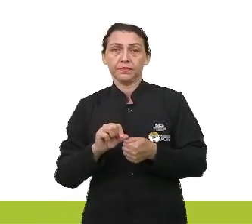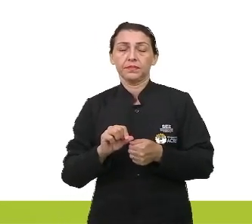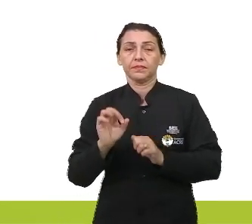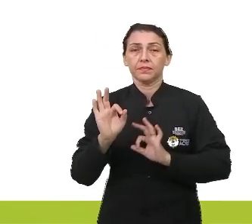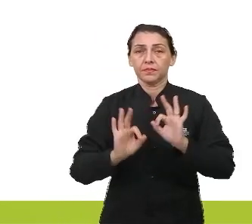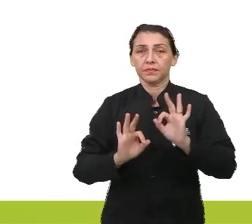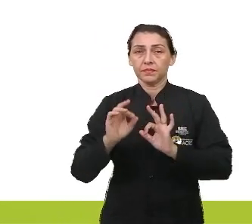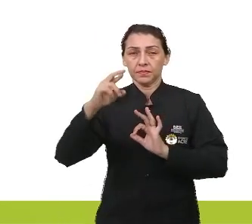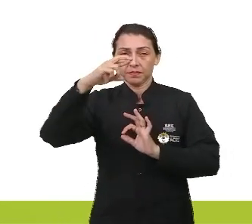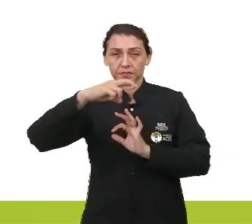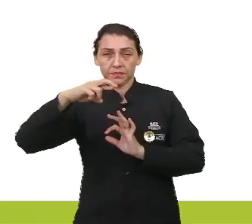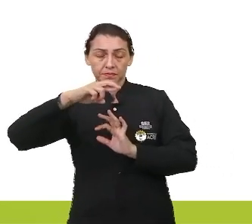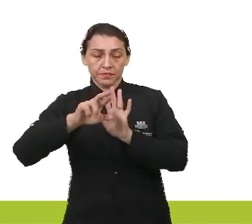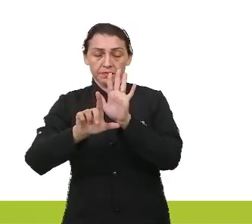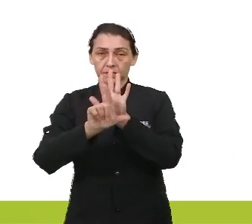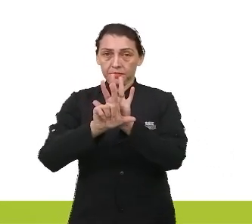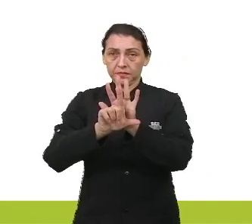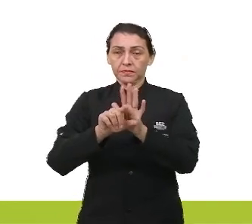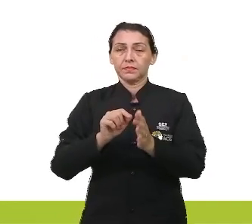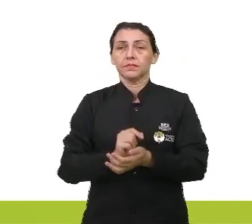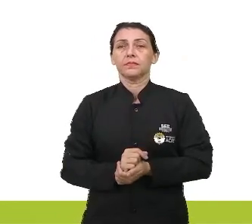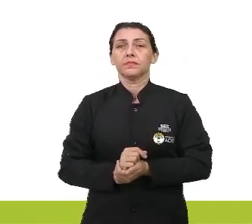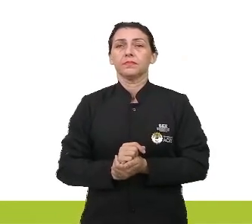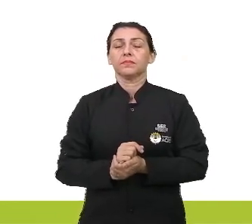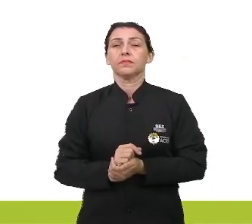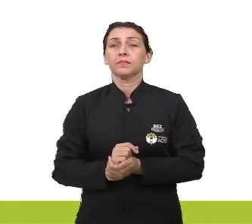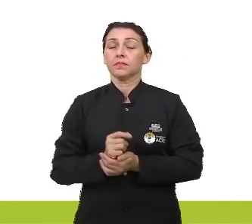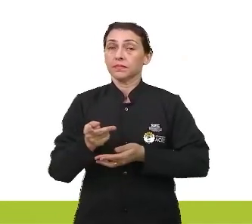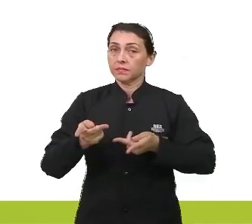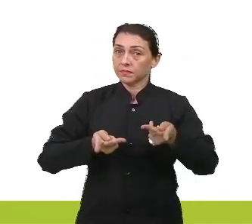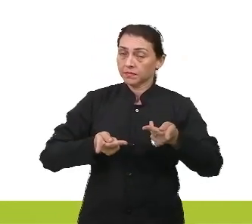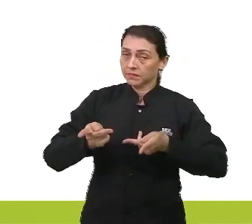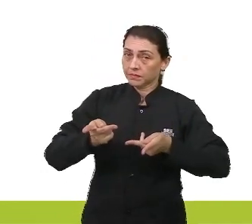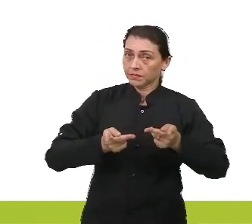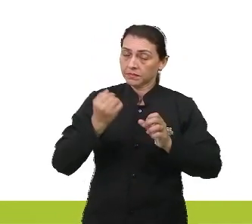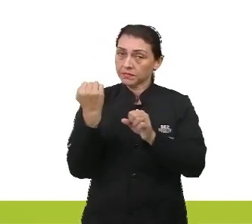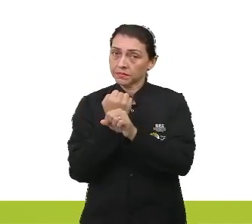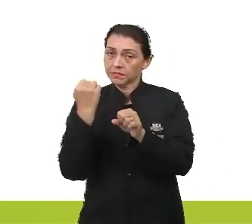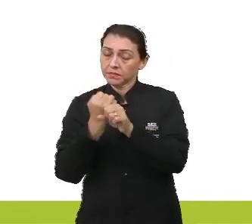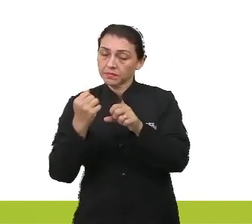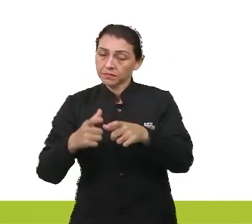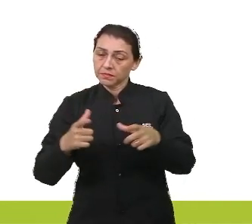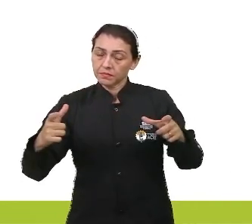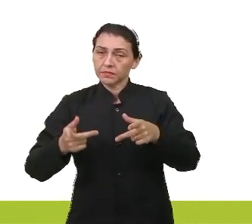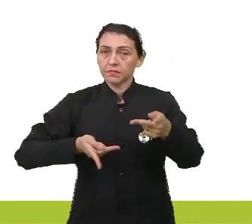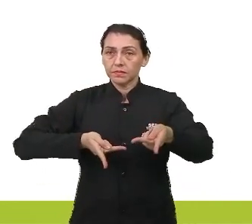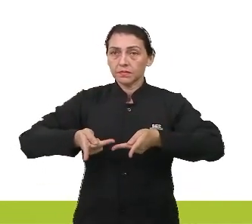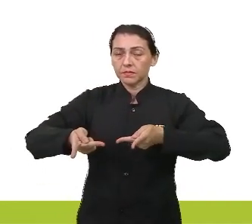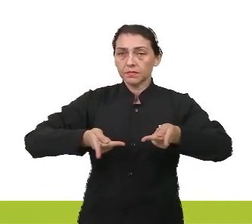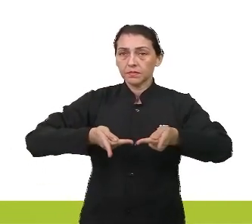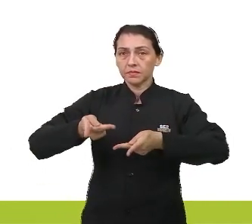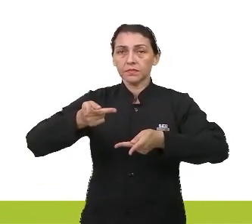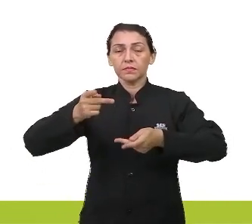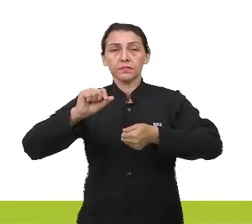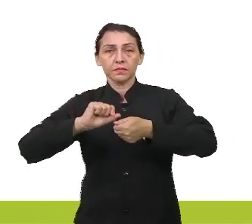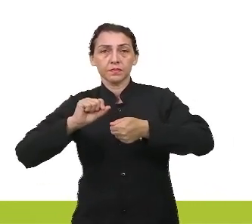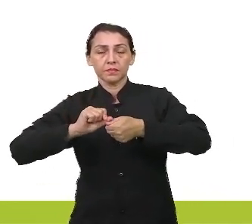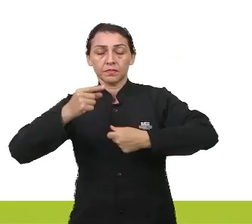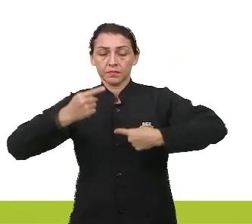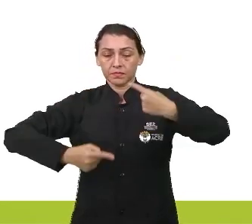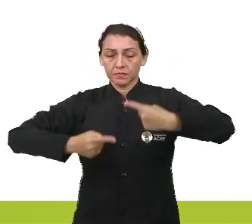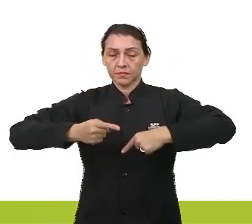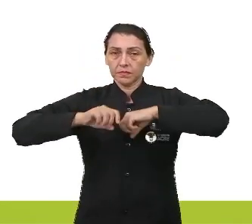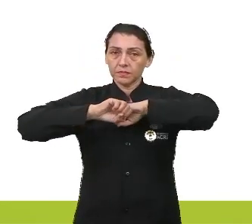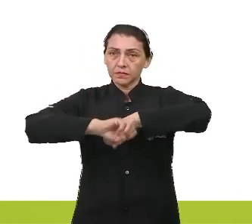Criação e fiscalização de leis, obras e projetos, ampliar projetos, criar